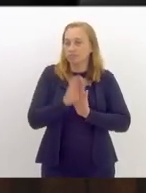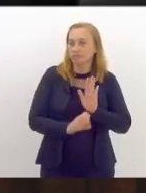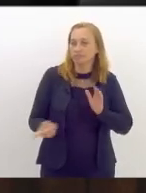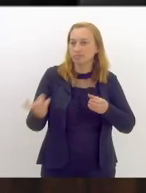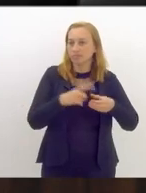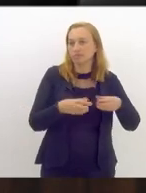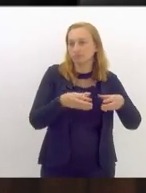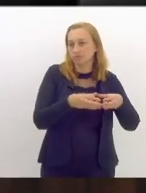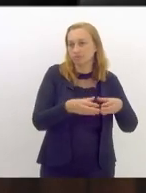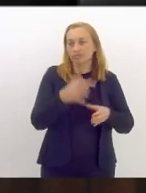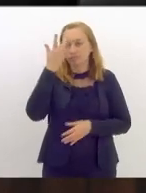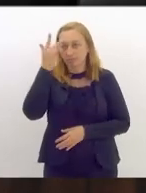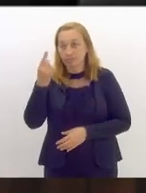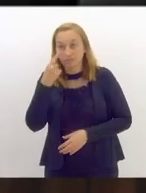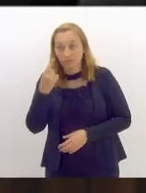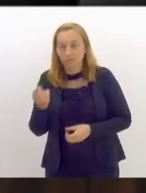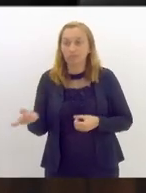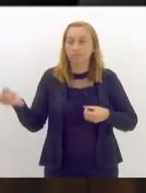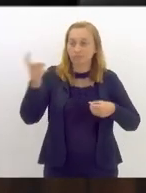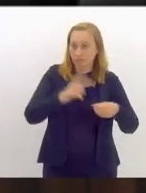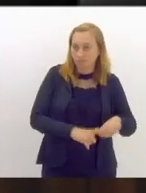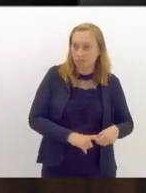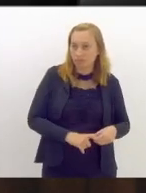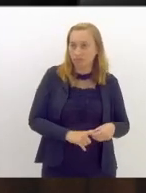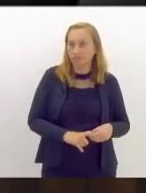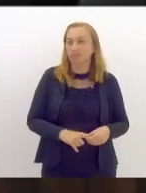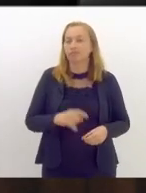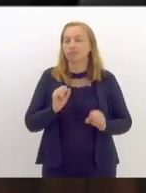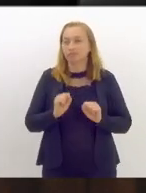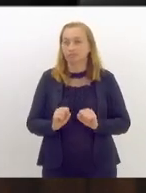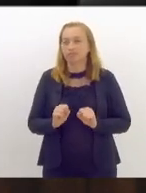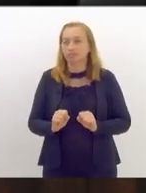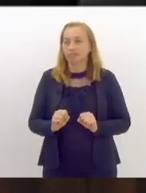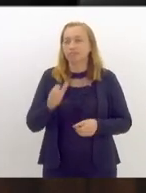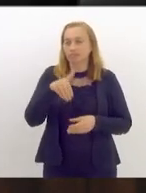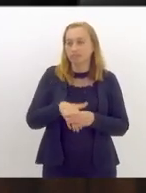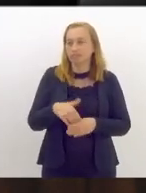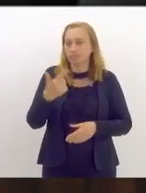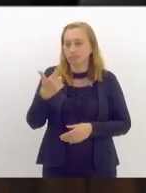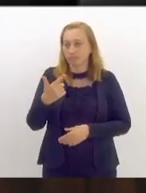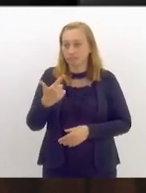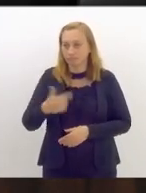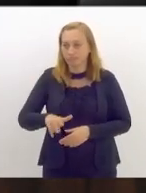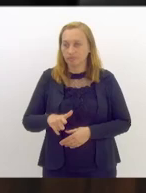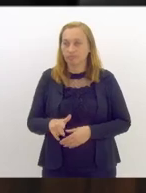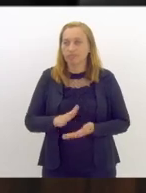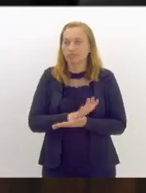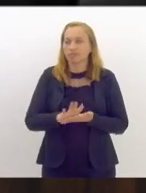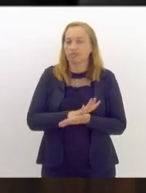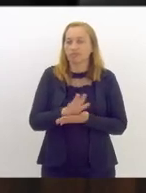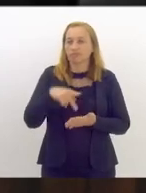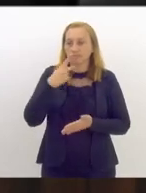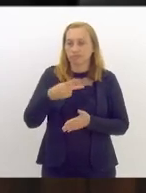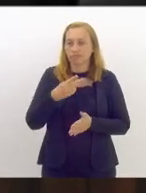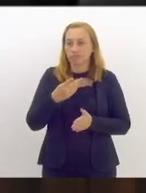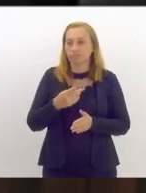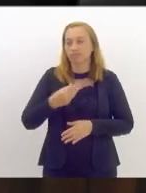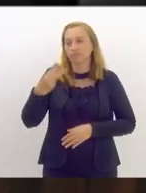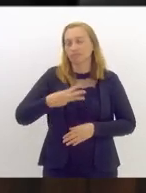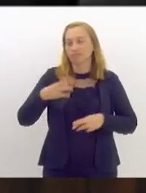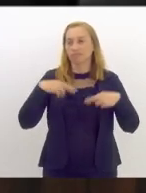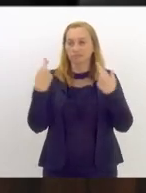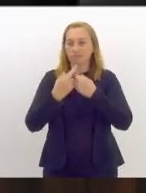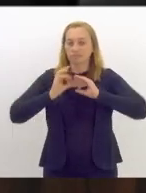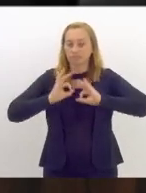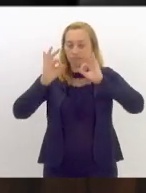retorna às comissões amanhã trago de volta para que a gente possa voltar definitivamente nada mais a venda tratar na terceira